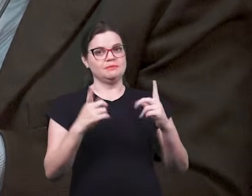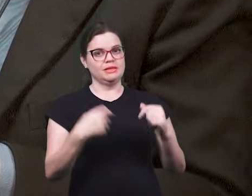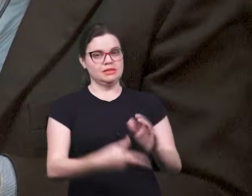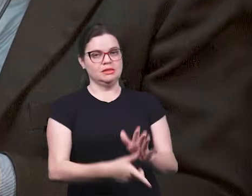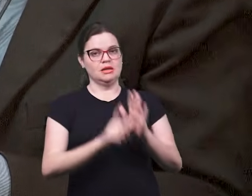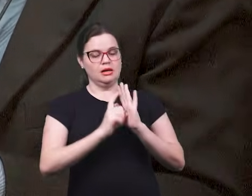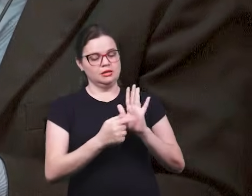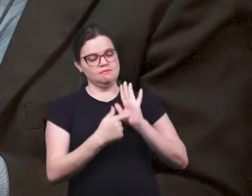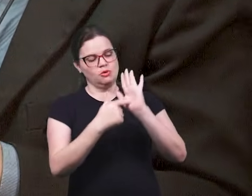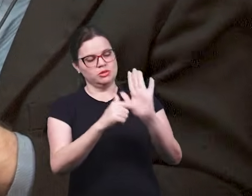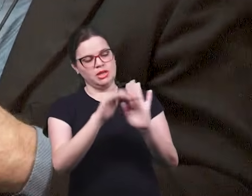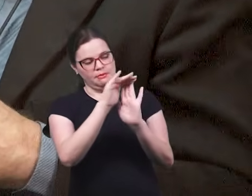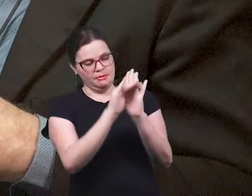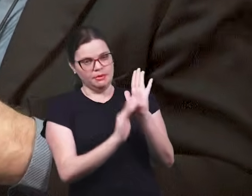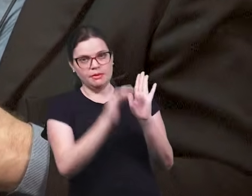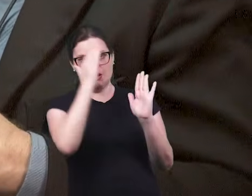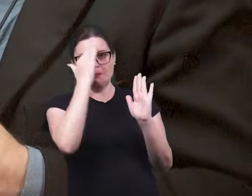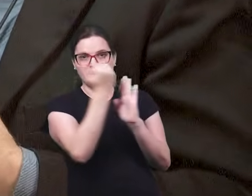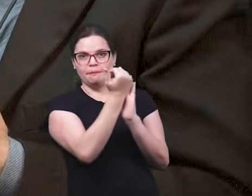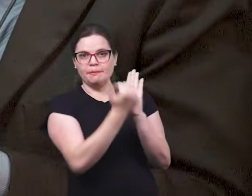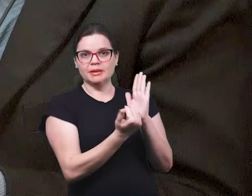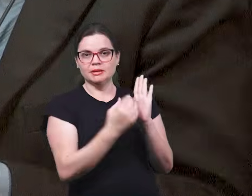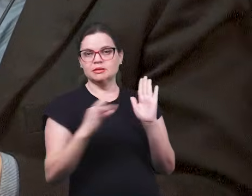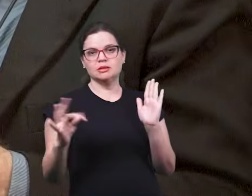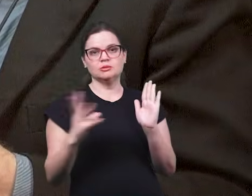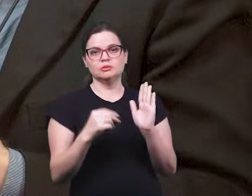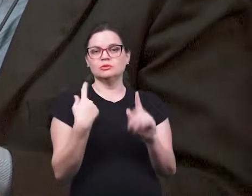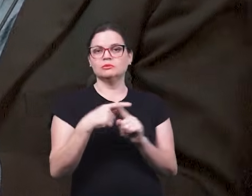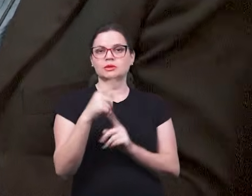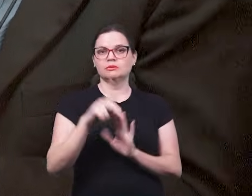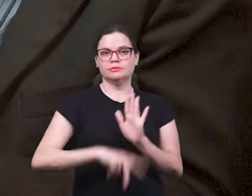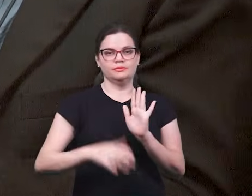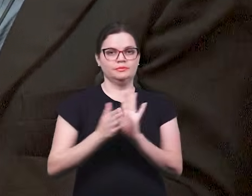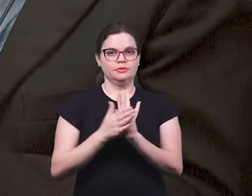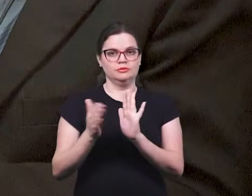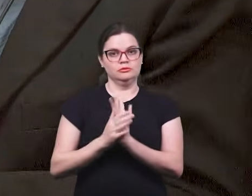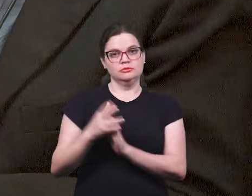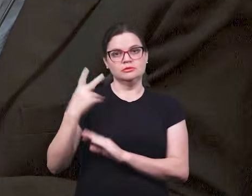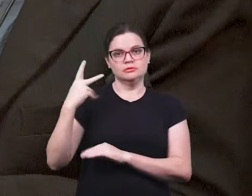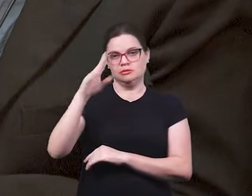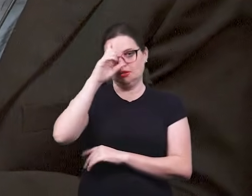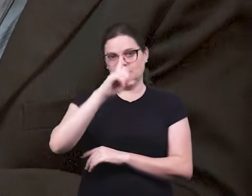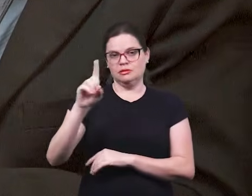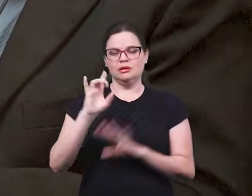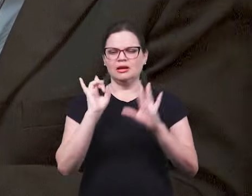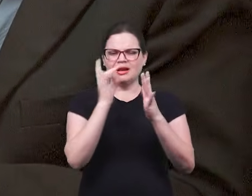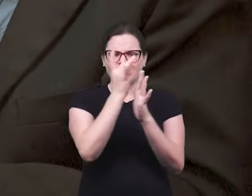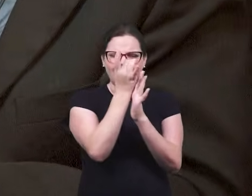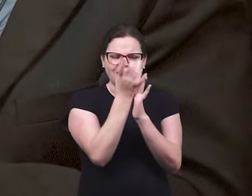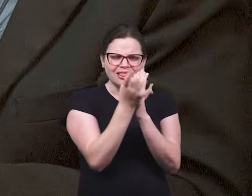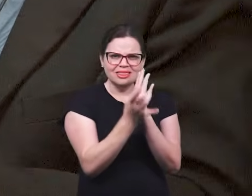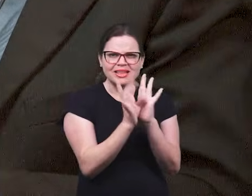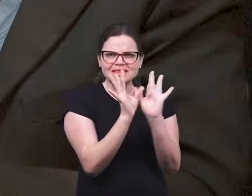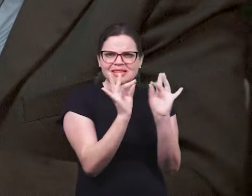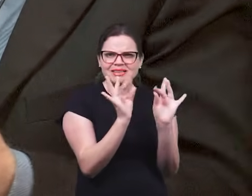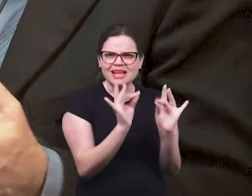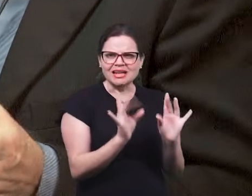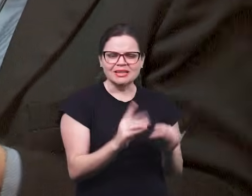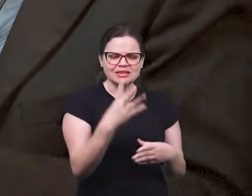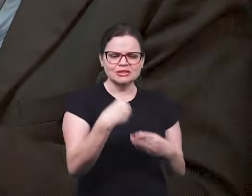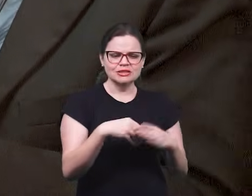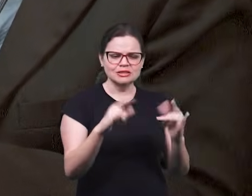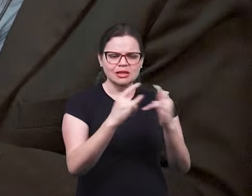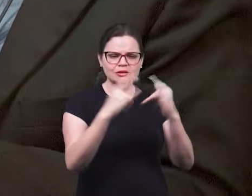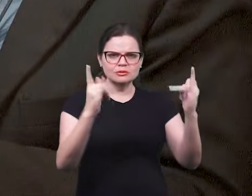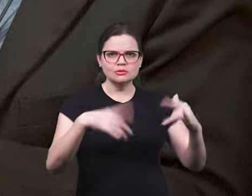te mostrando aqui. Então é o projeto de Deus, é a obra de Deus. E cada item do tabernáculo, e o